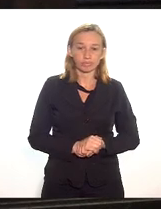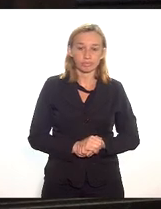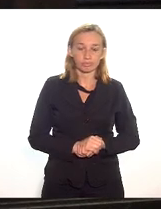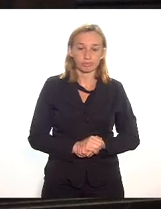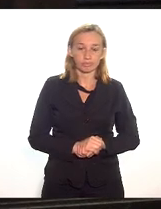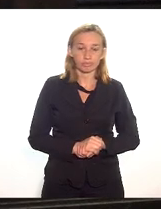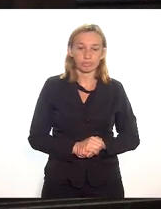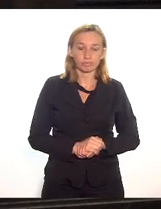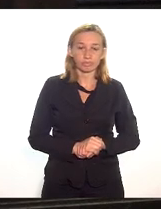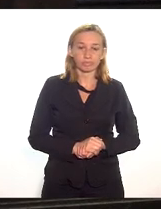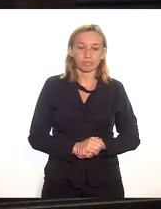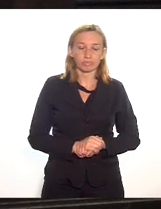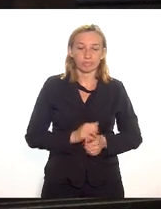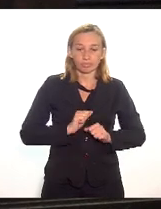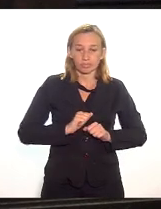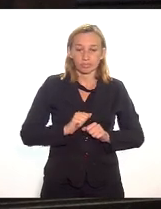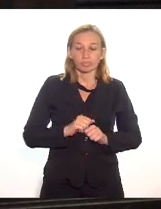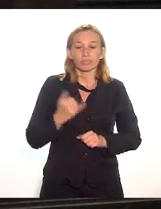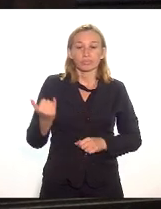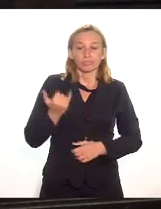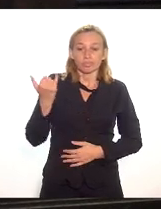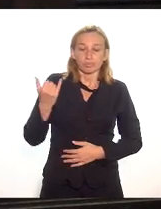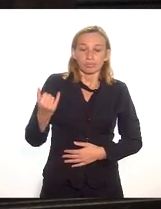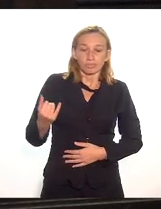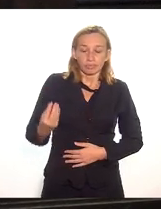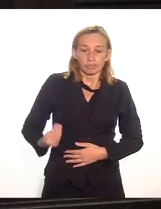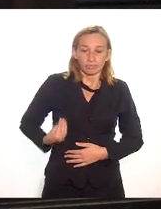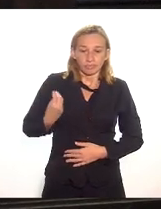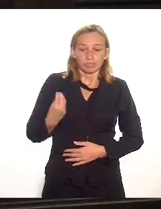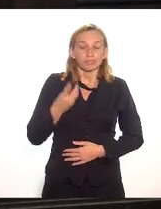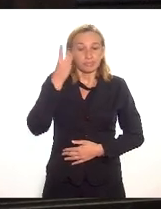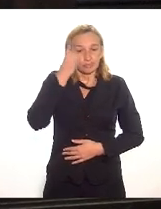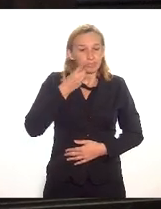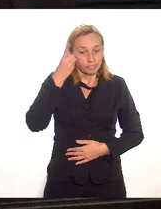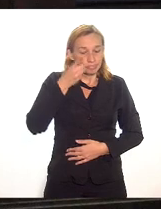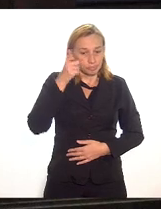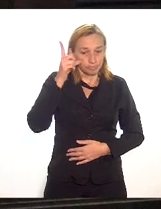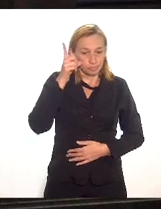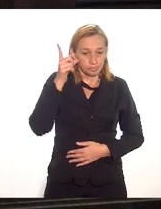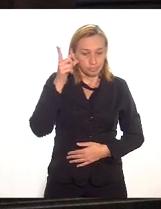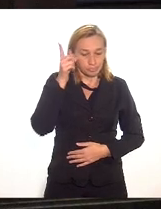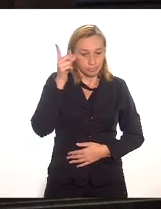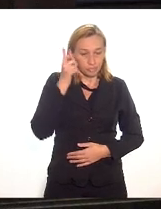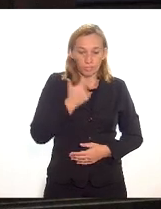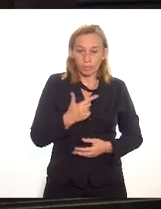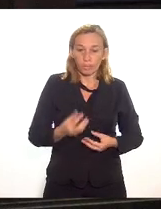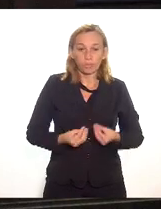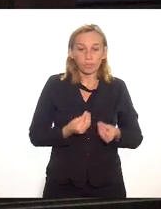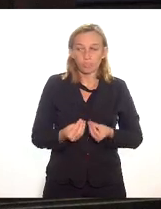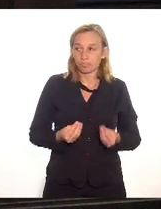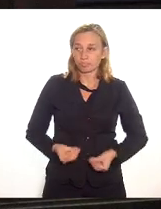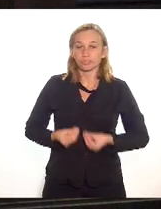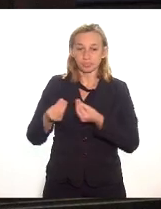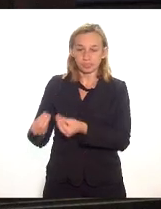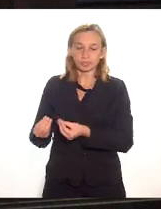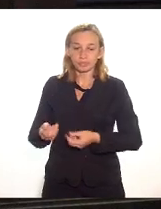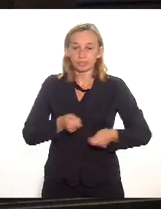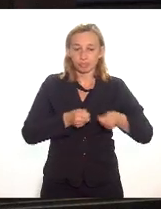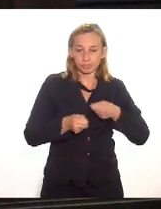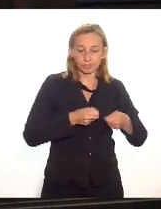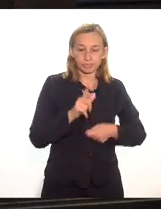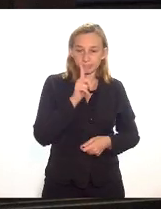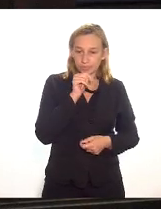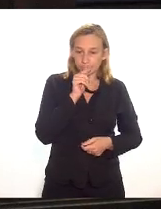tão estratégica, tão essencial à vida, deputada Lucinha, não dá para entregar o controle da água, o controle